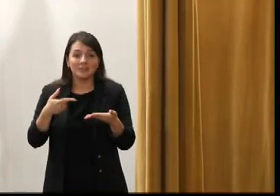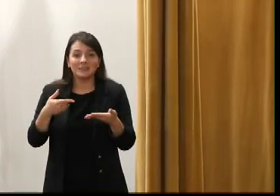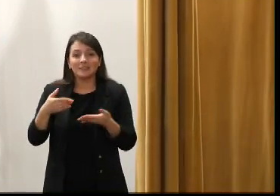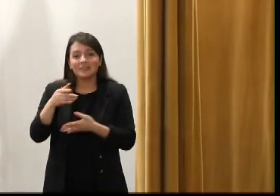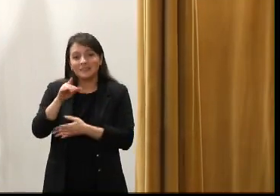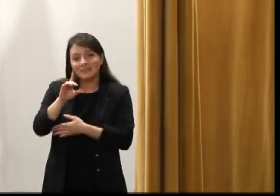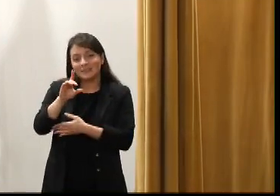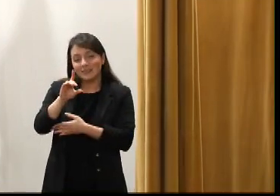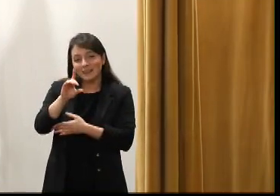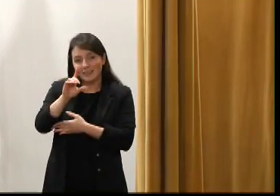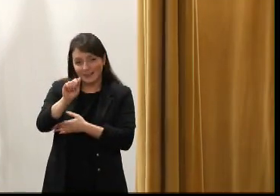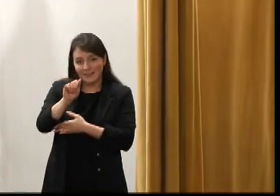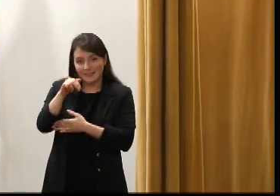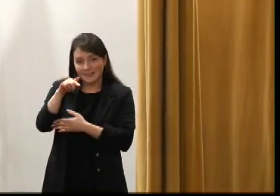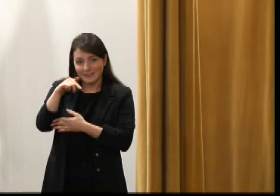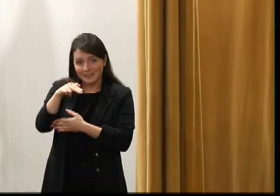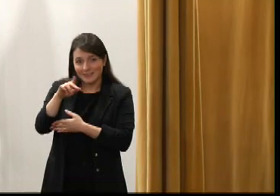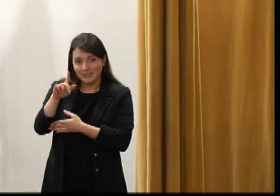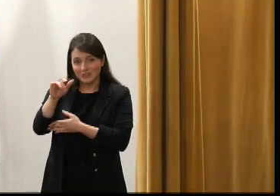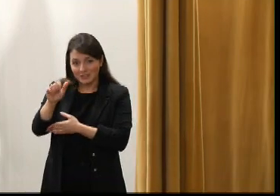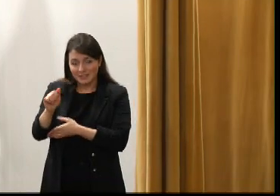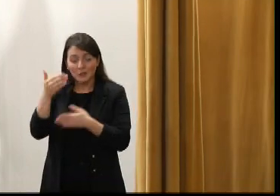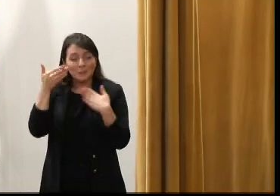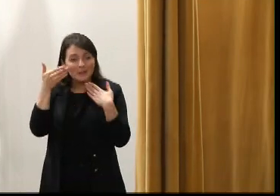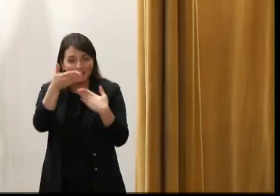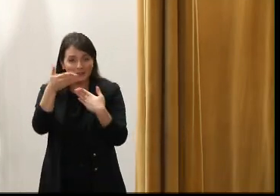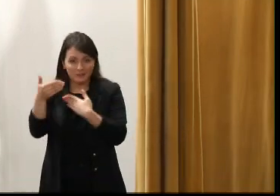Muito obrigado. É uma honra poder